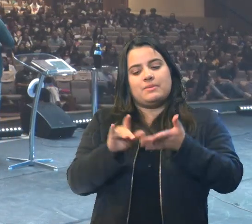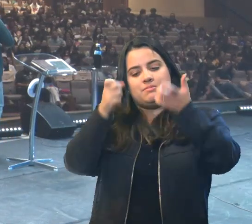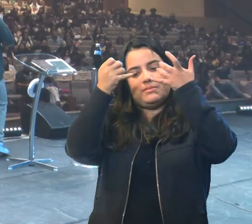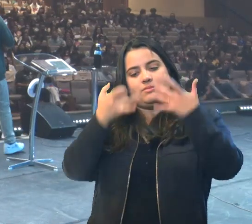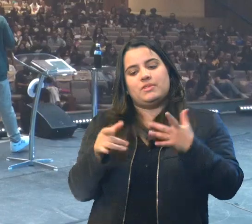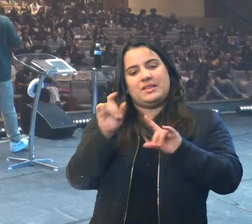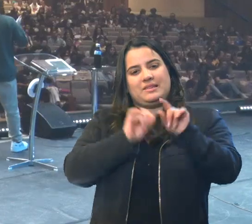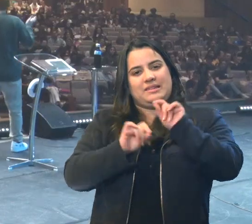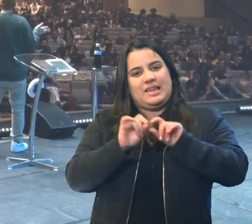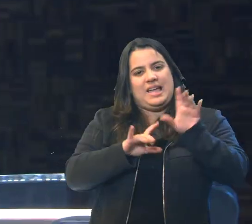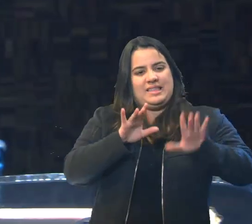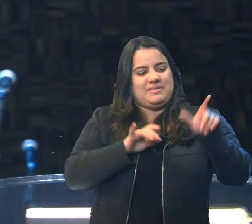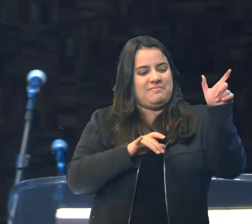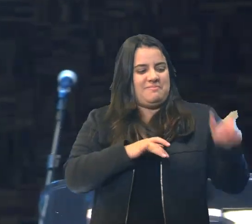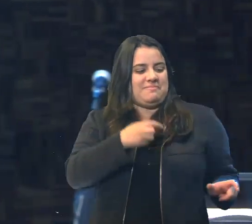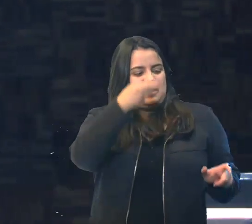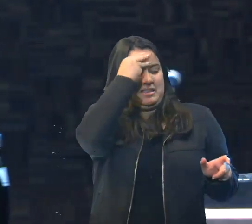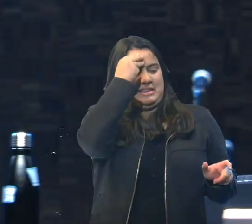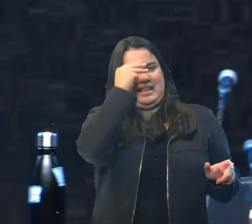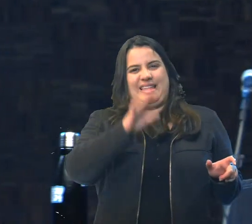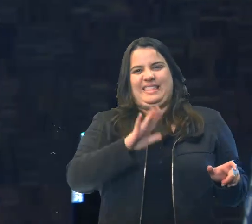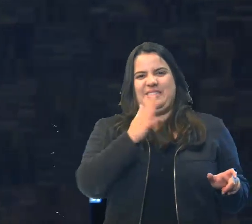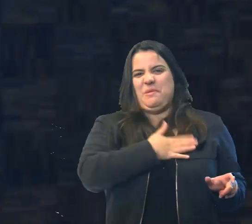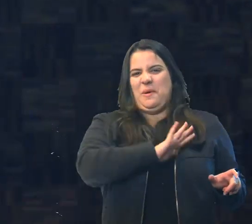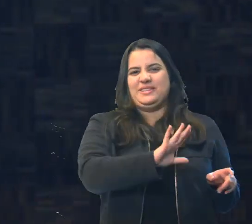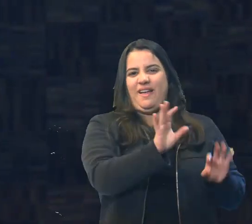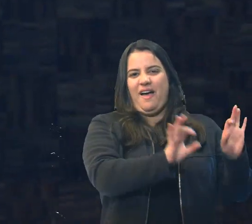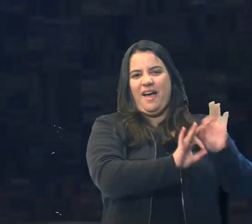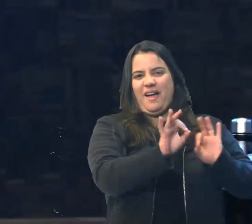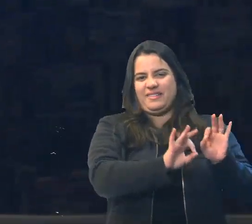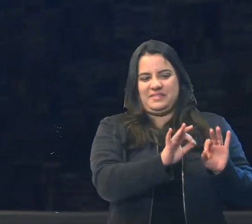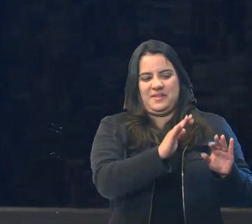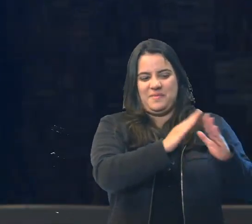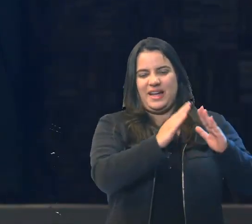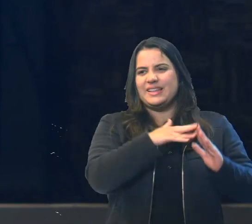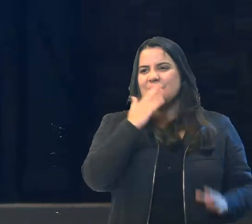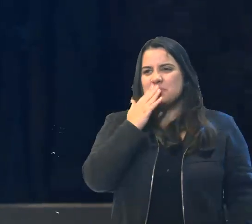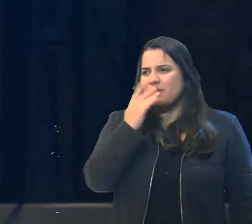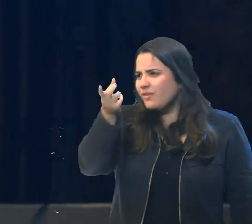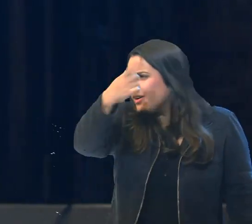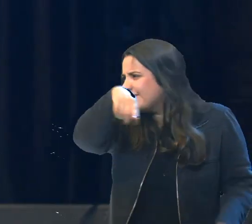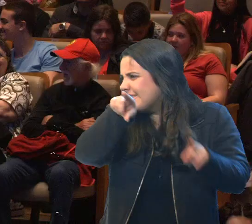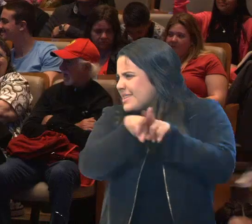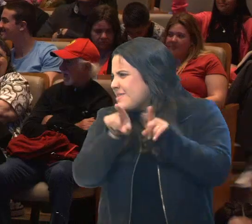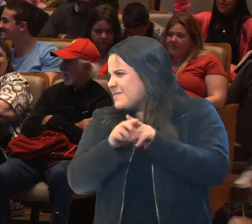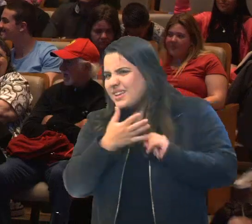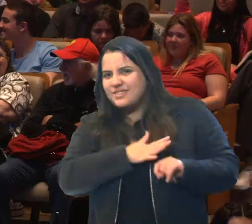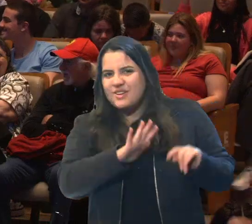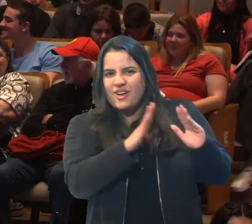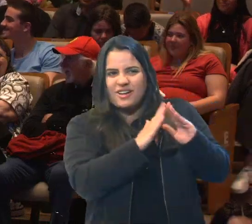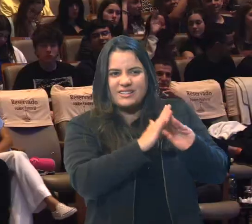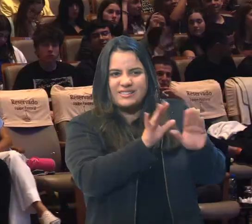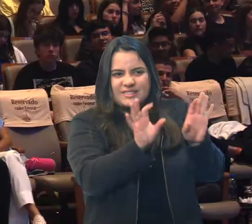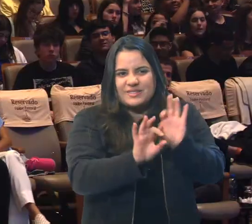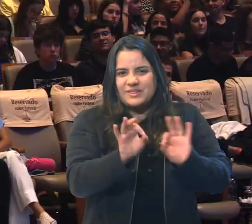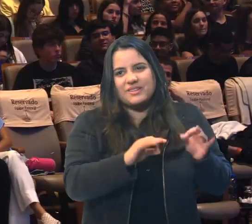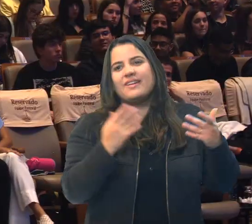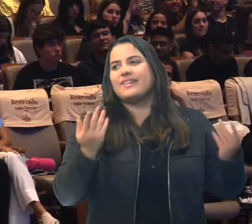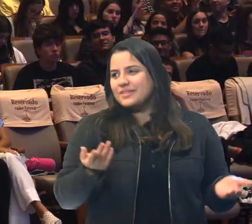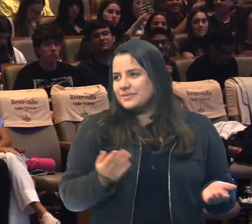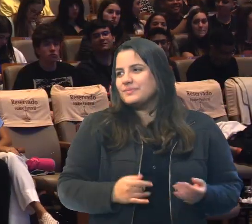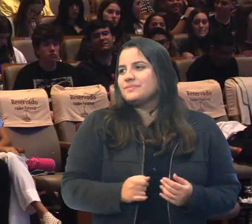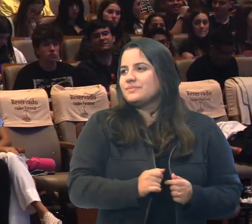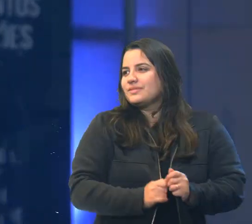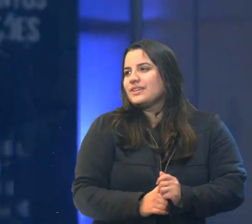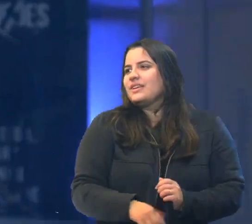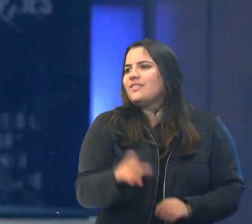não era muito chegada numa louça. Quem não é chegado numa louça aí? Deixa eu ver. Ei! Quem